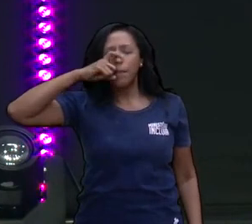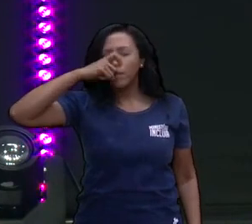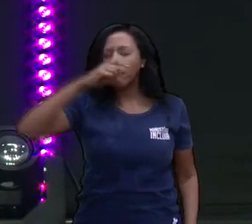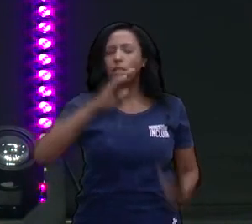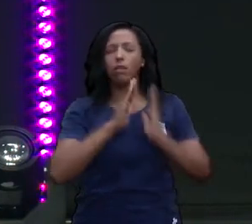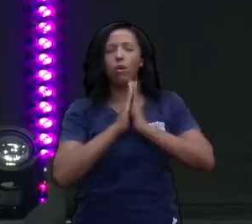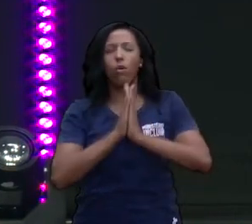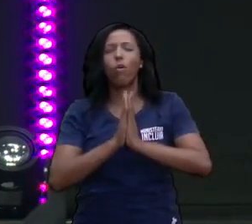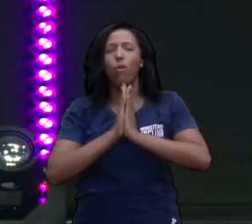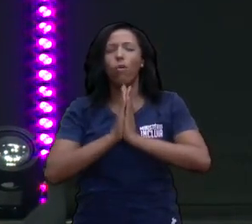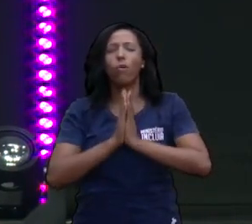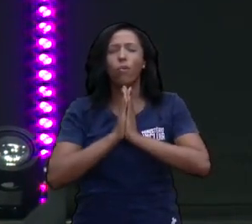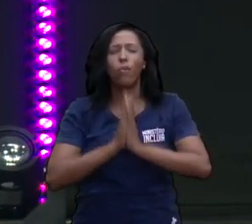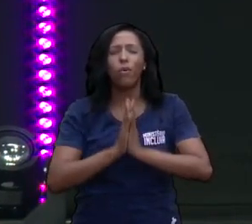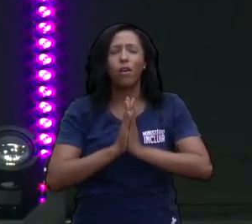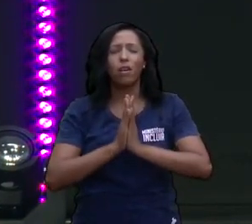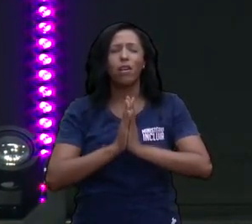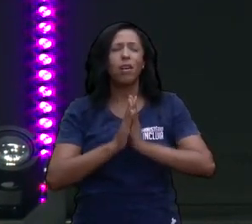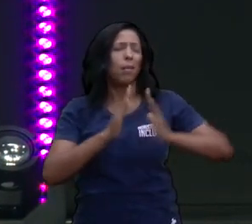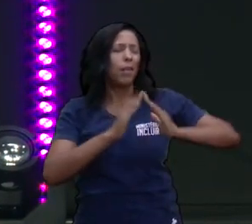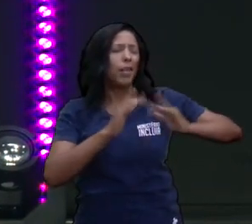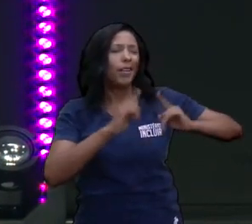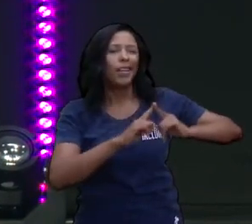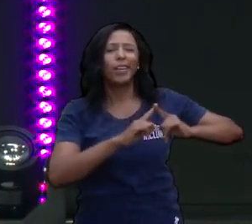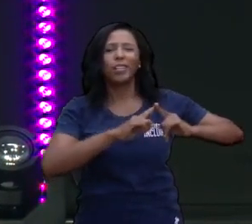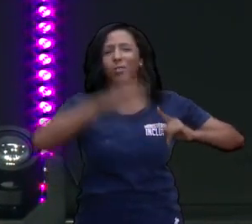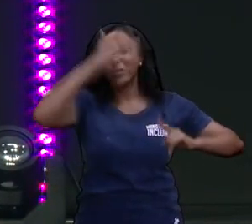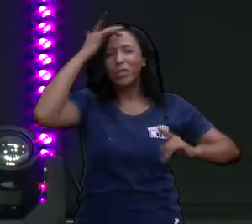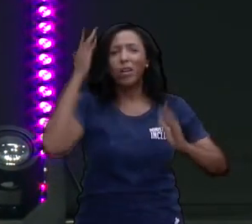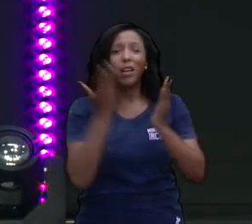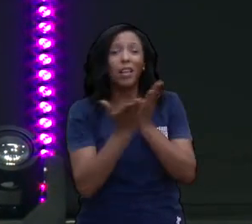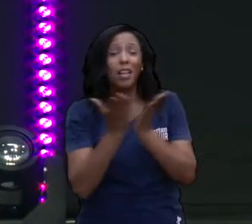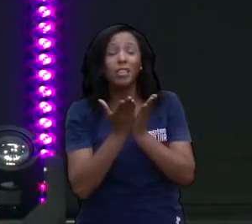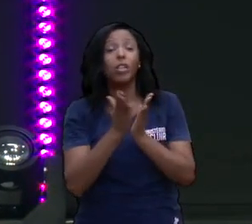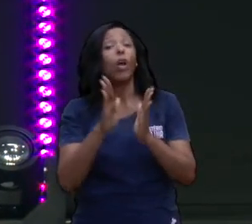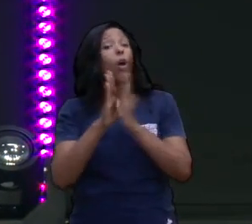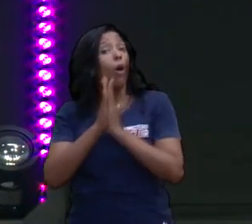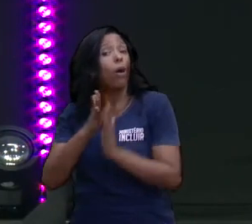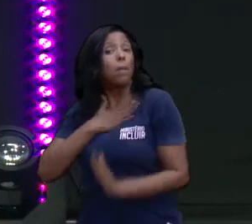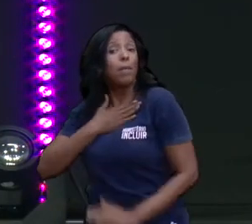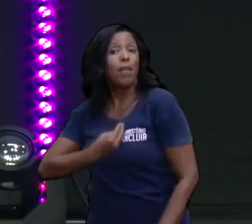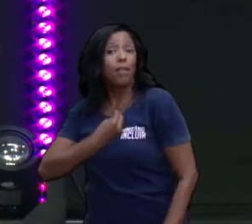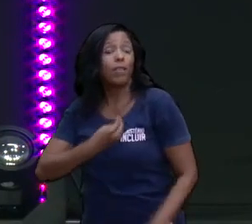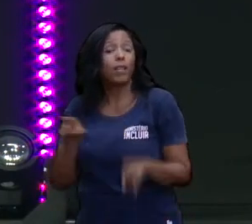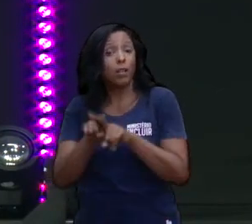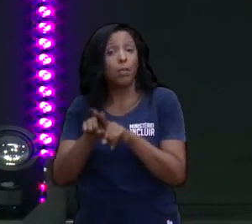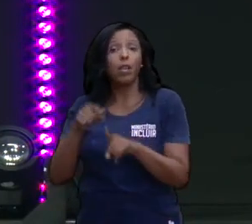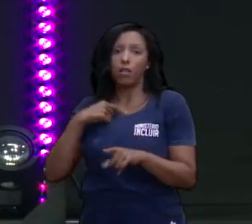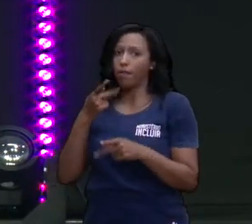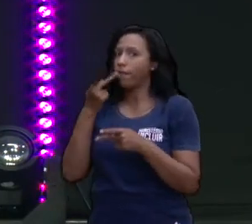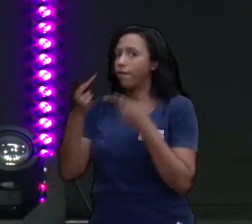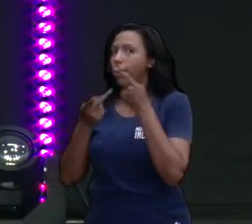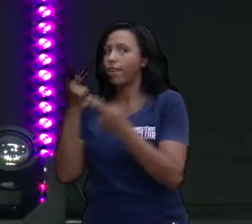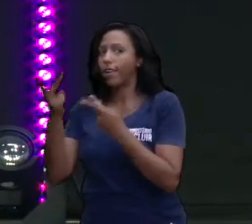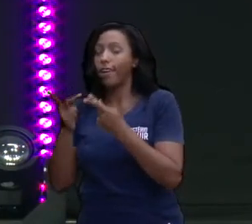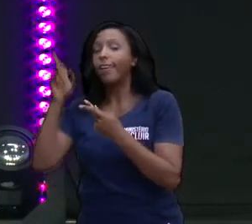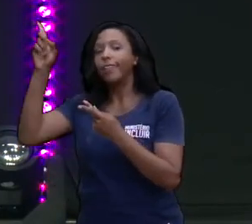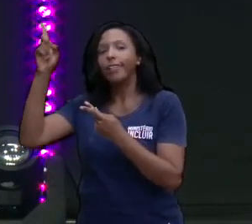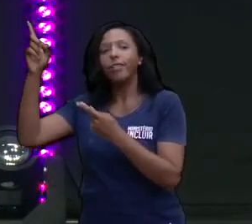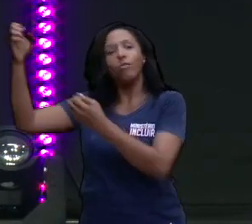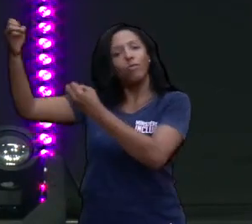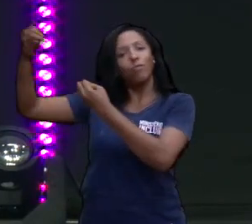por todos os santos Olha também por mim para que quando eu falar você já me dá da mensagem a fim de que determina